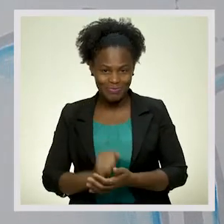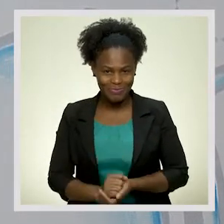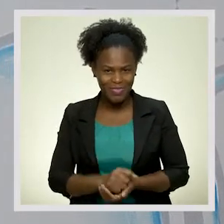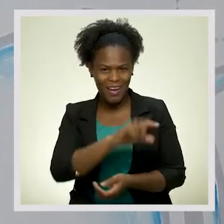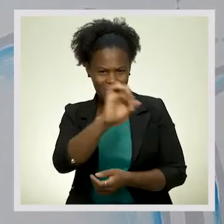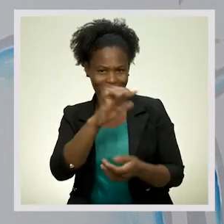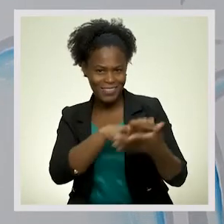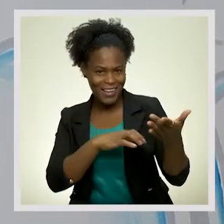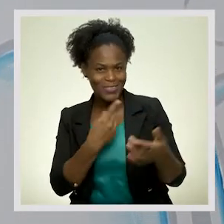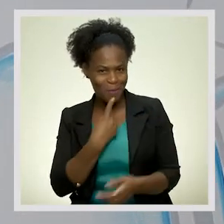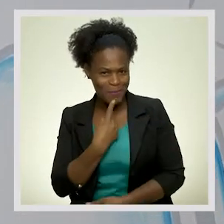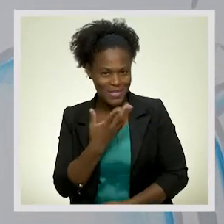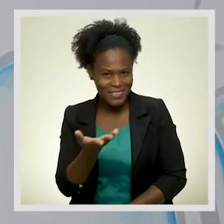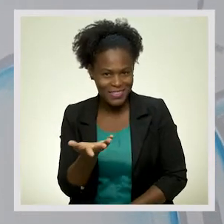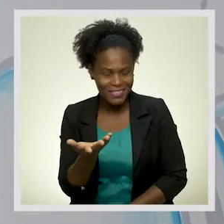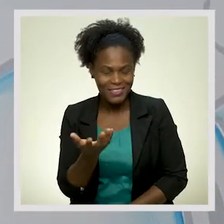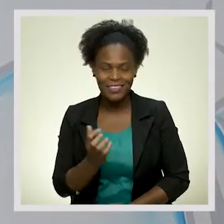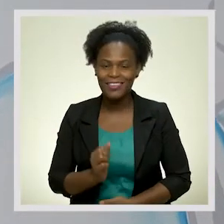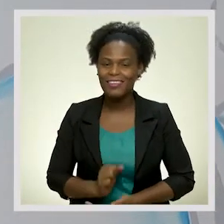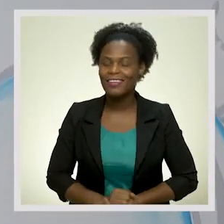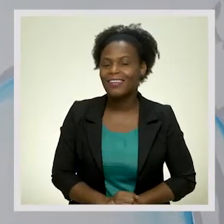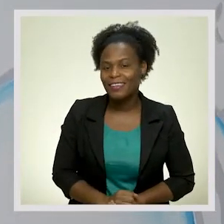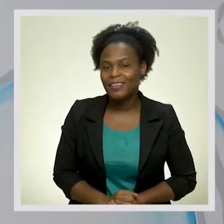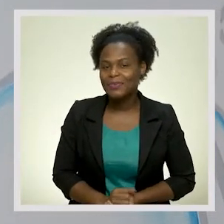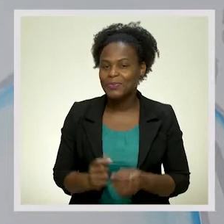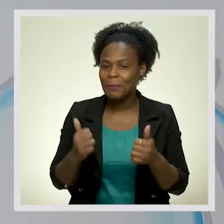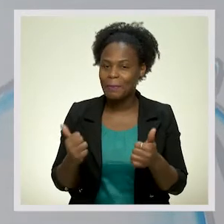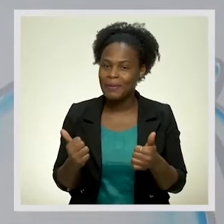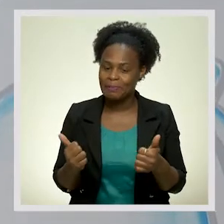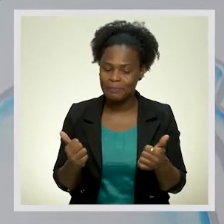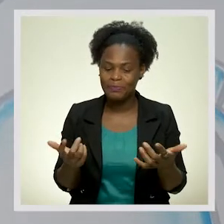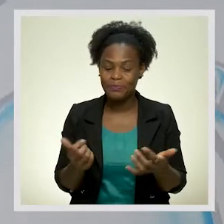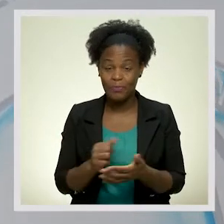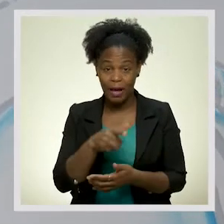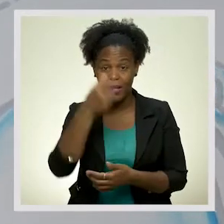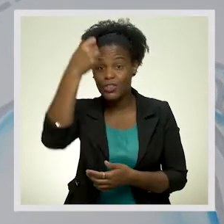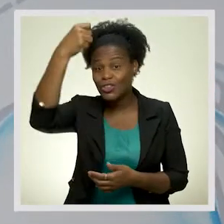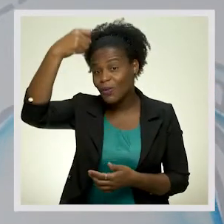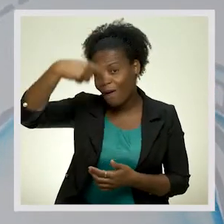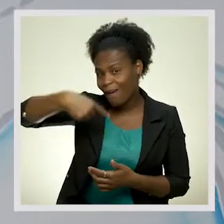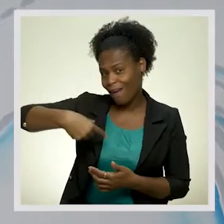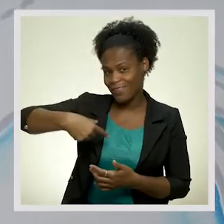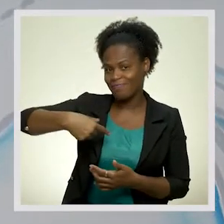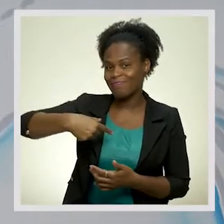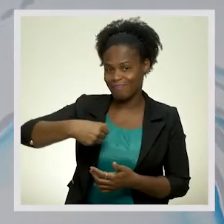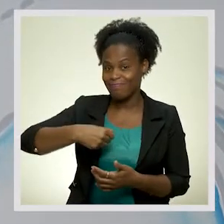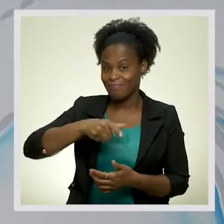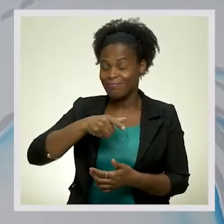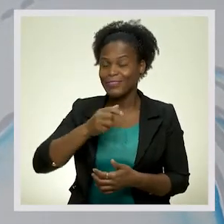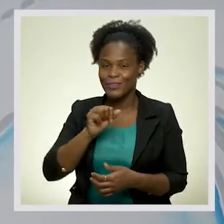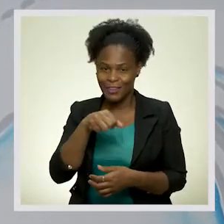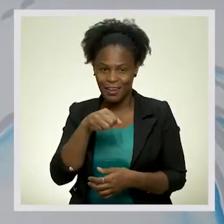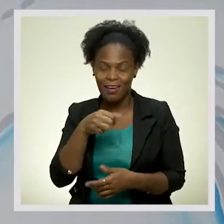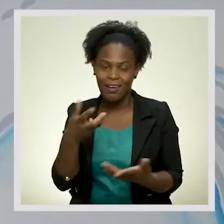compreenderam o texto? Muito bem. É uma história, não é? Pois